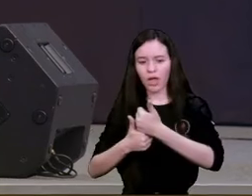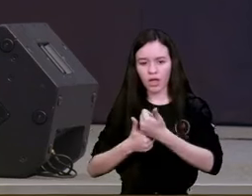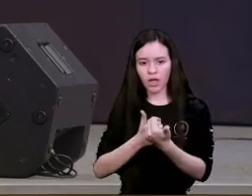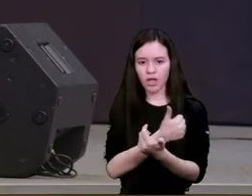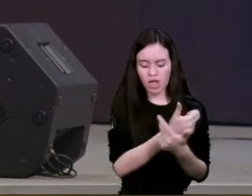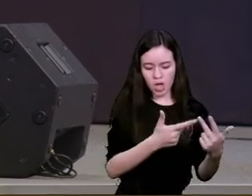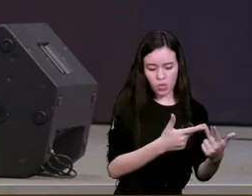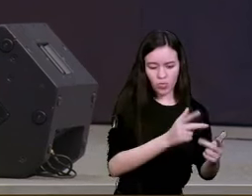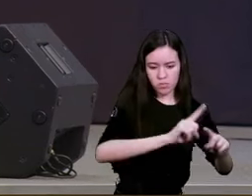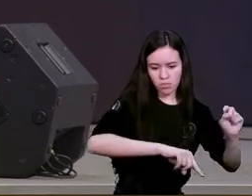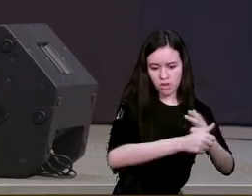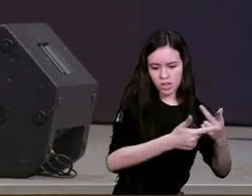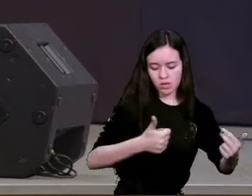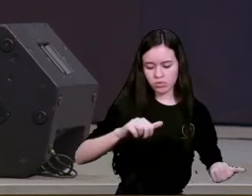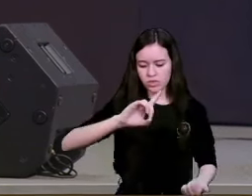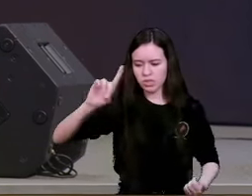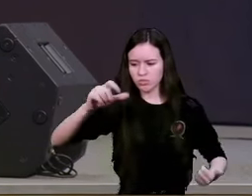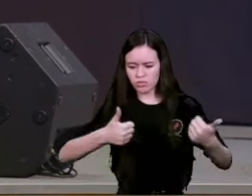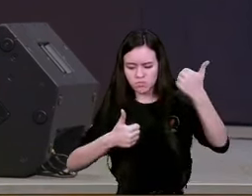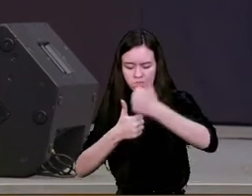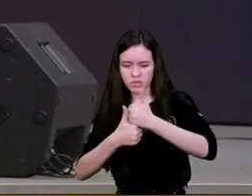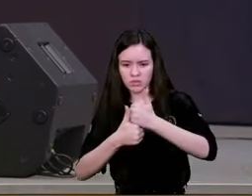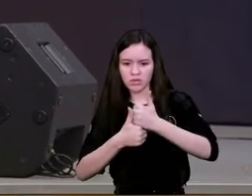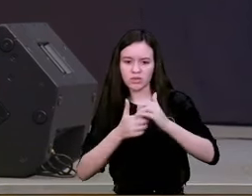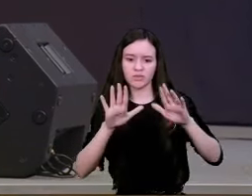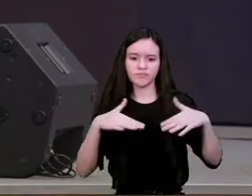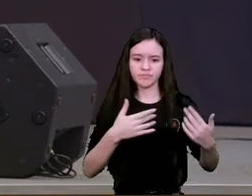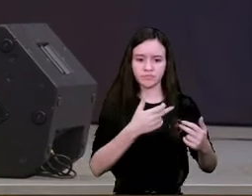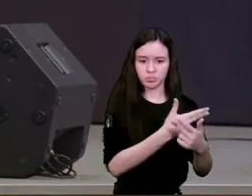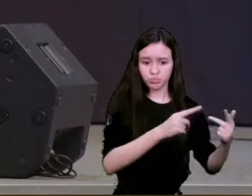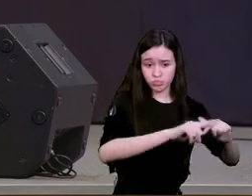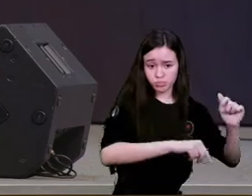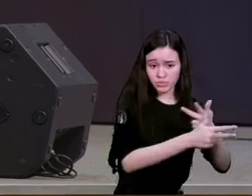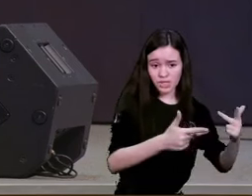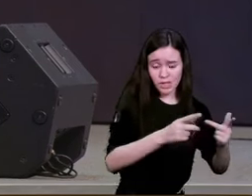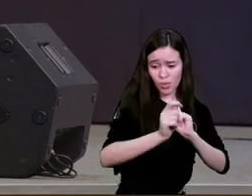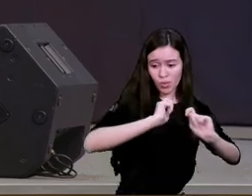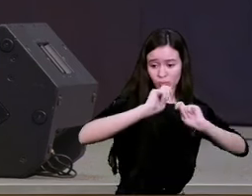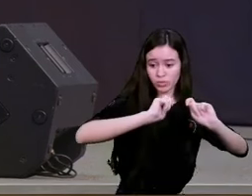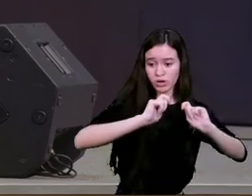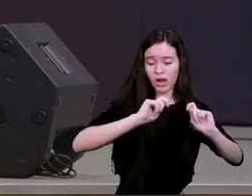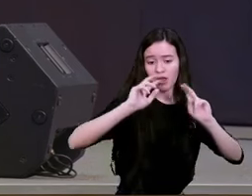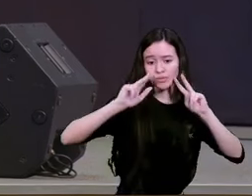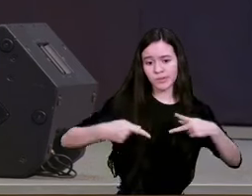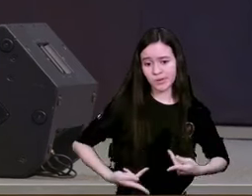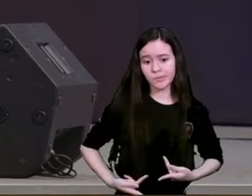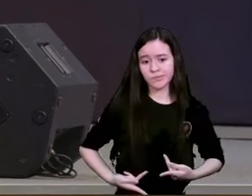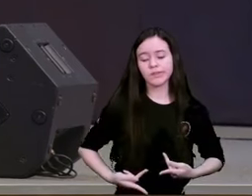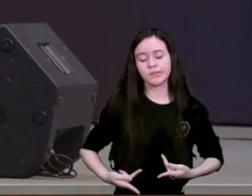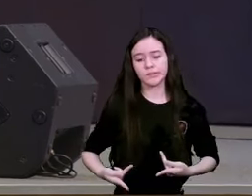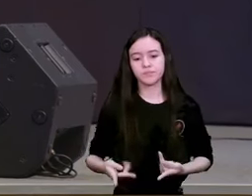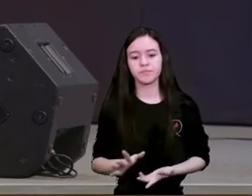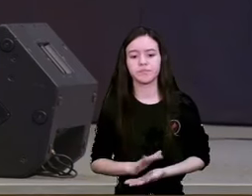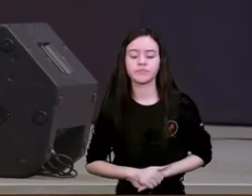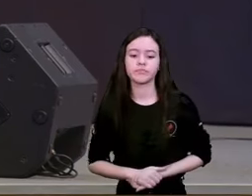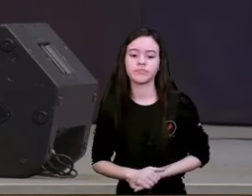coisas tomam um lugar, elas começam a dominar o homem que Deus revestiu daquela autoridade